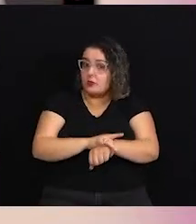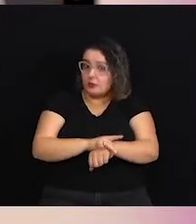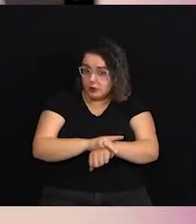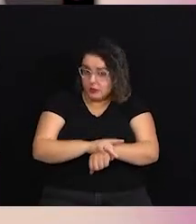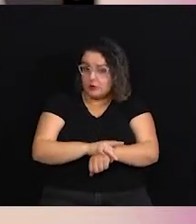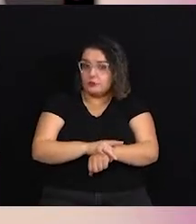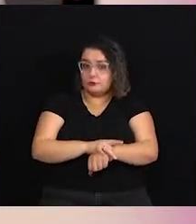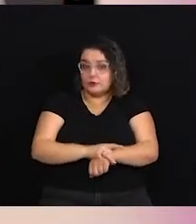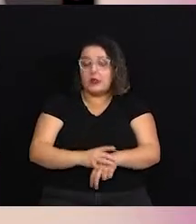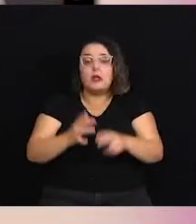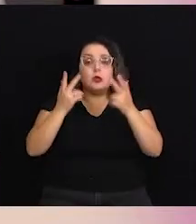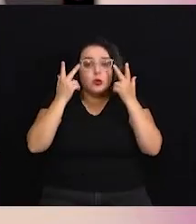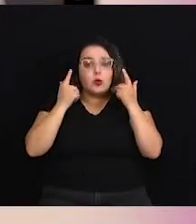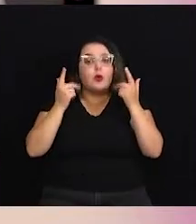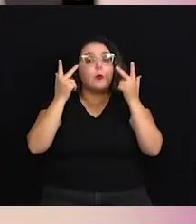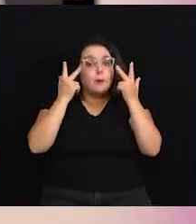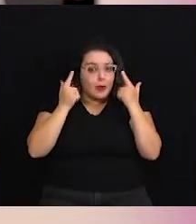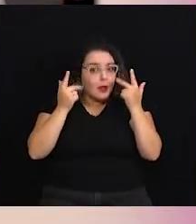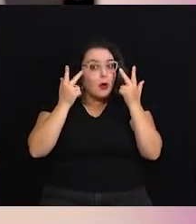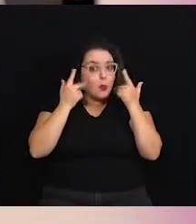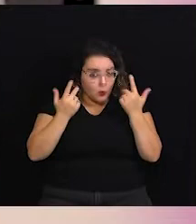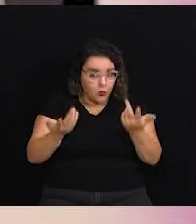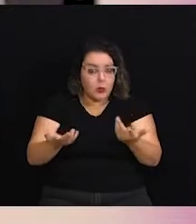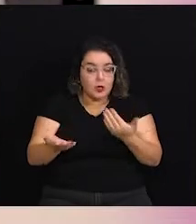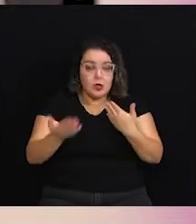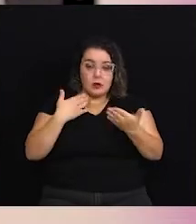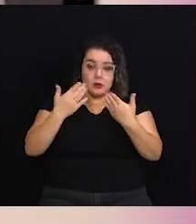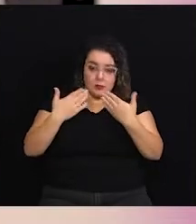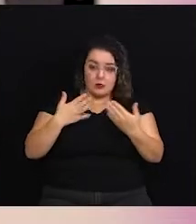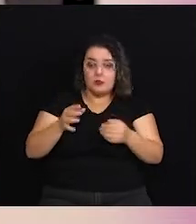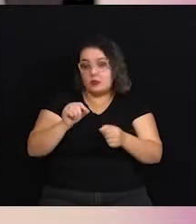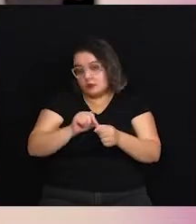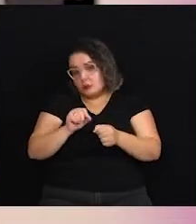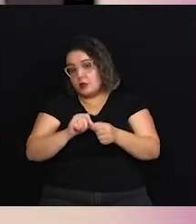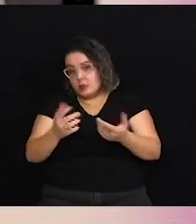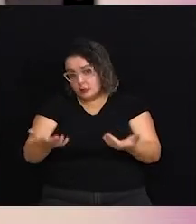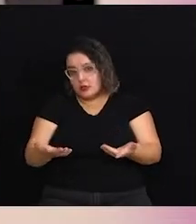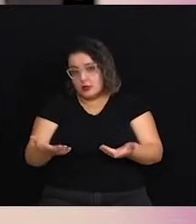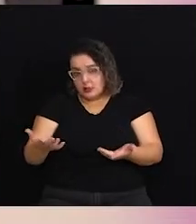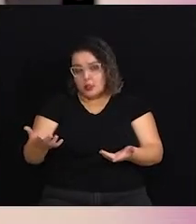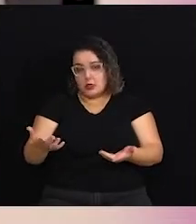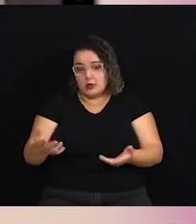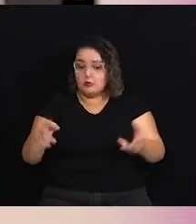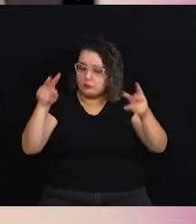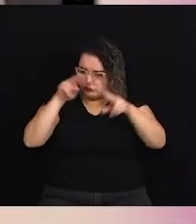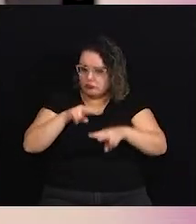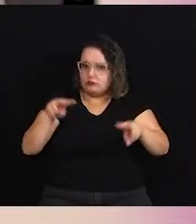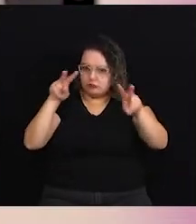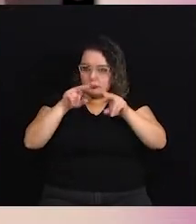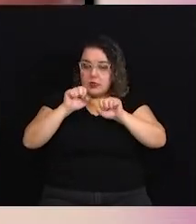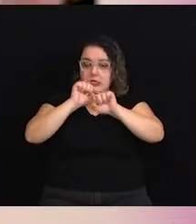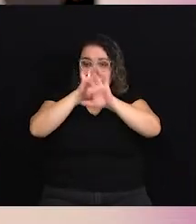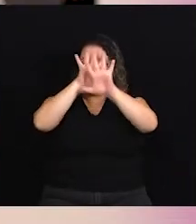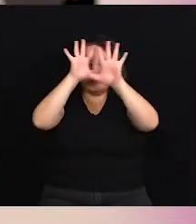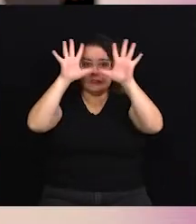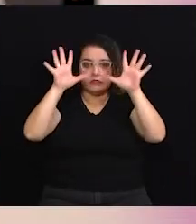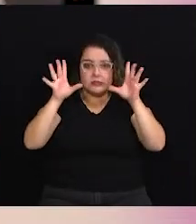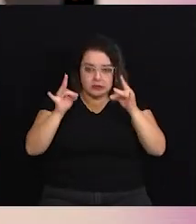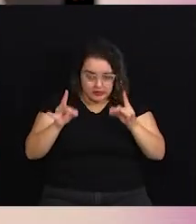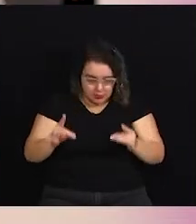doença que é muito muito comum e que acho que essa conversa que a gente vai fazer bisa sobretudo então para